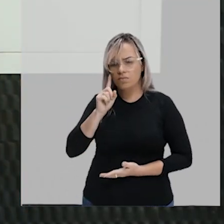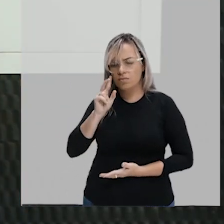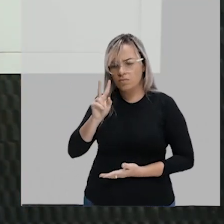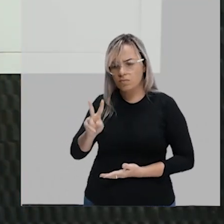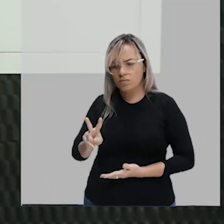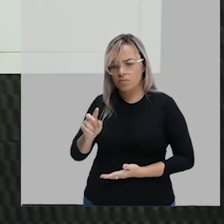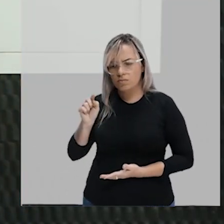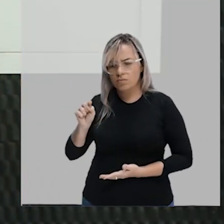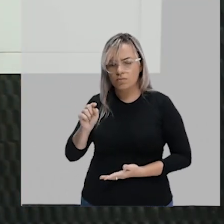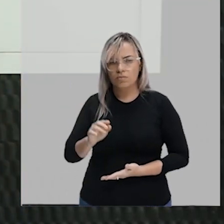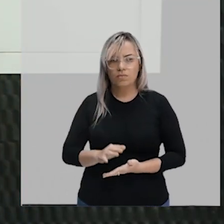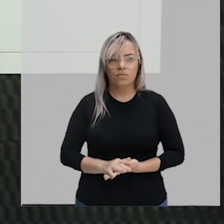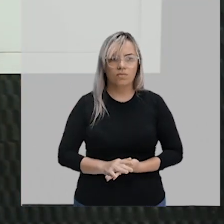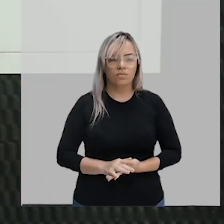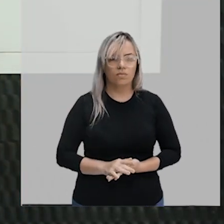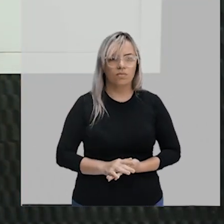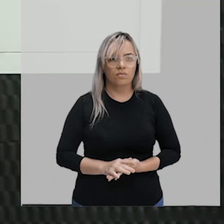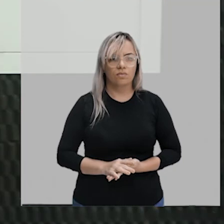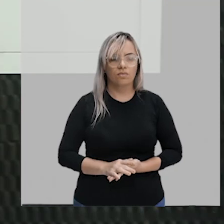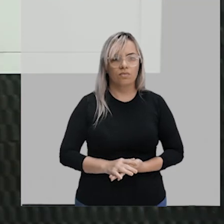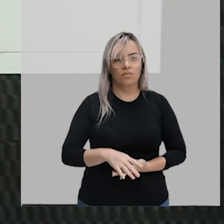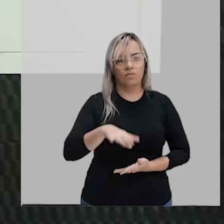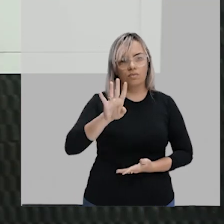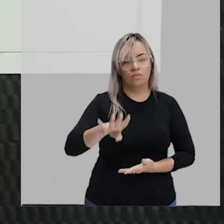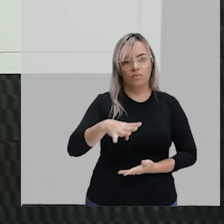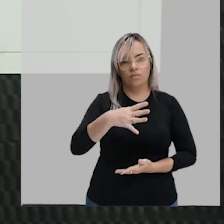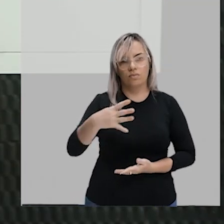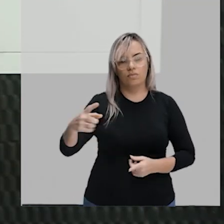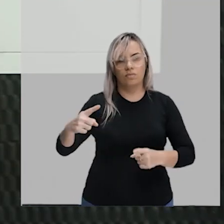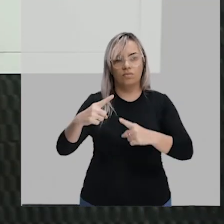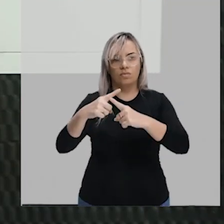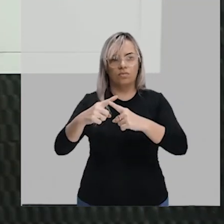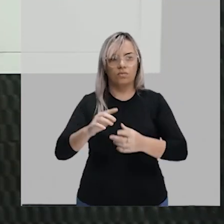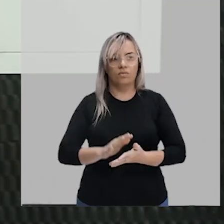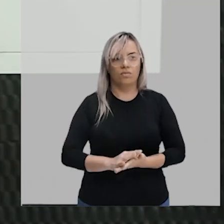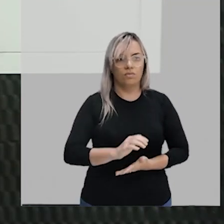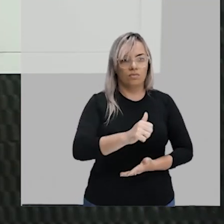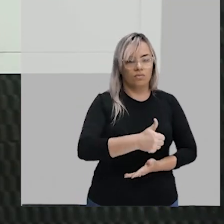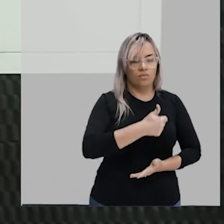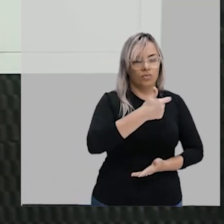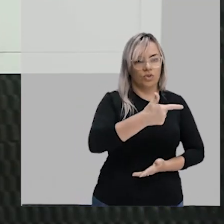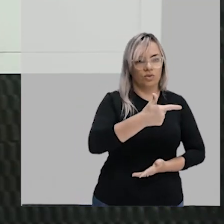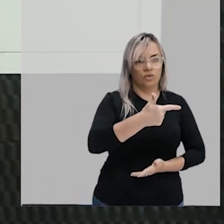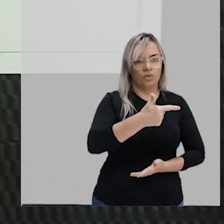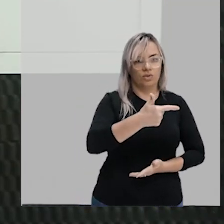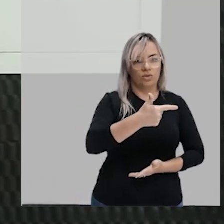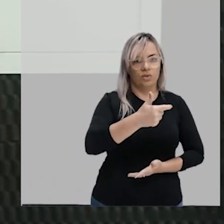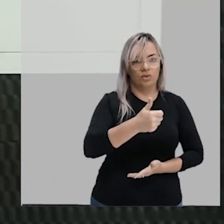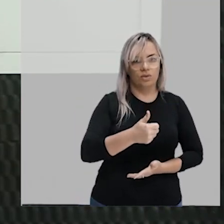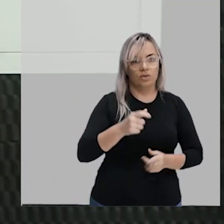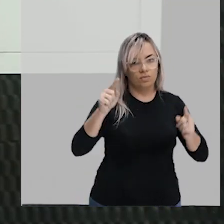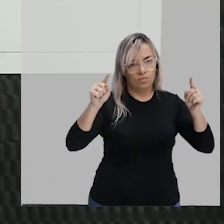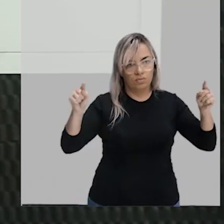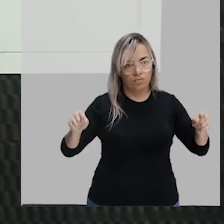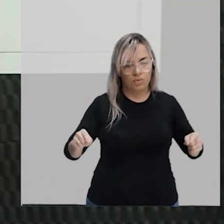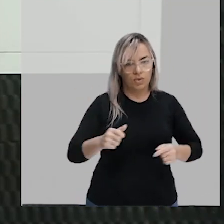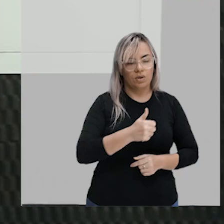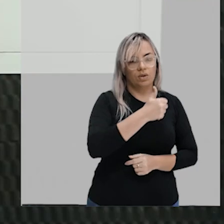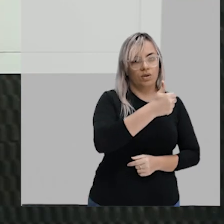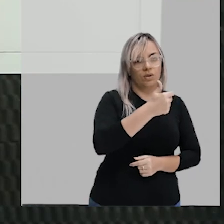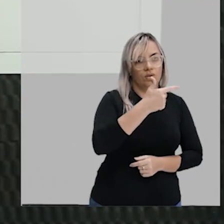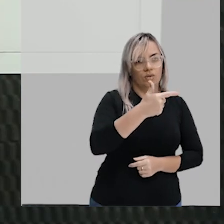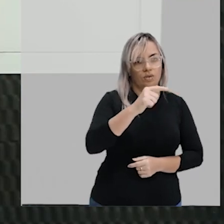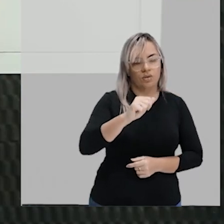produto, né, vai ser a matriz 12, 14, 10 e